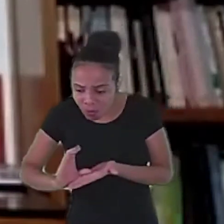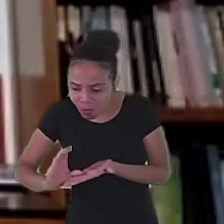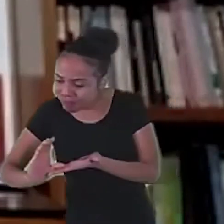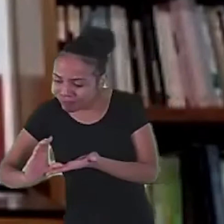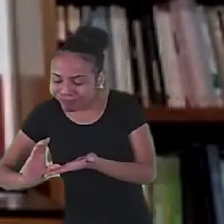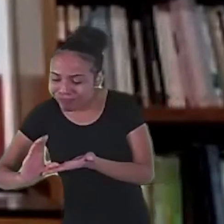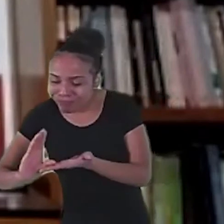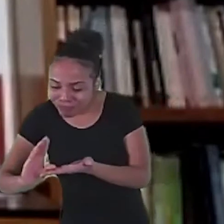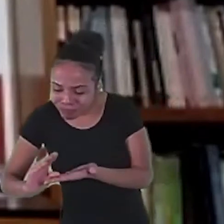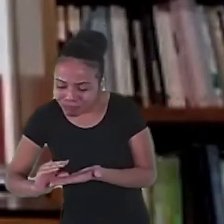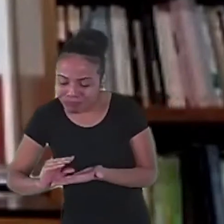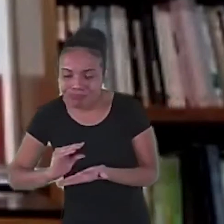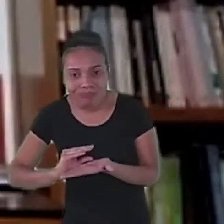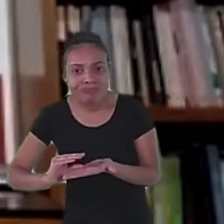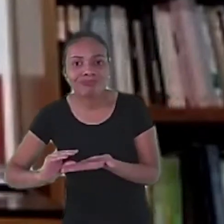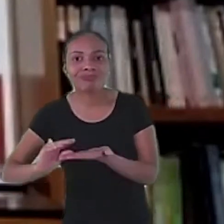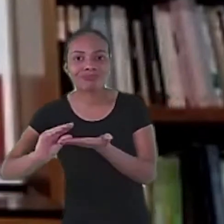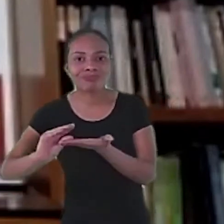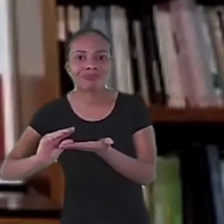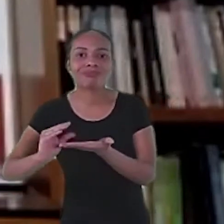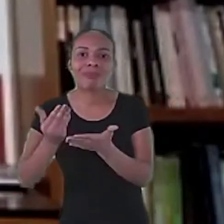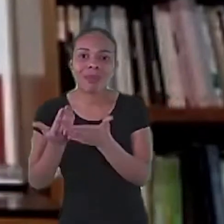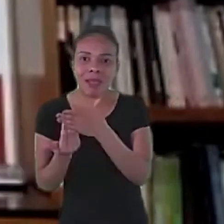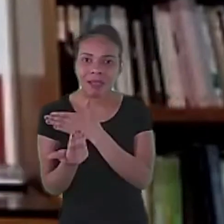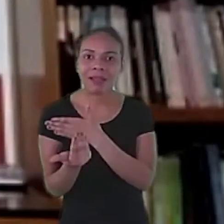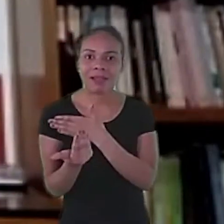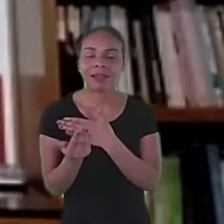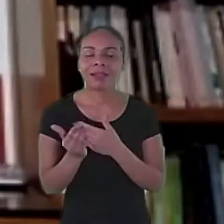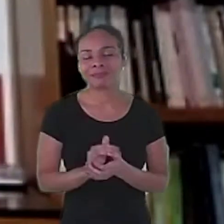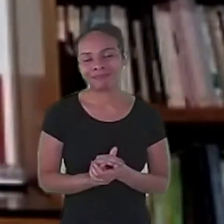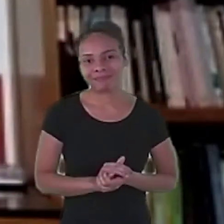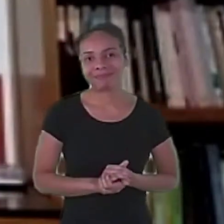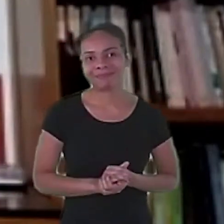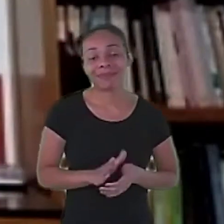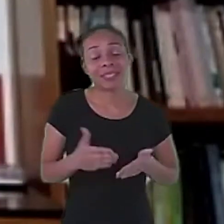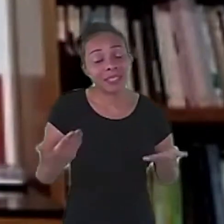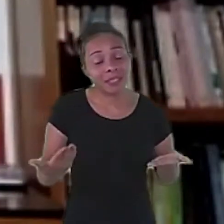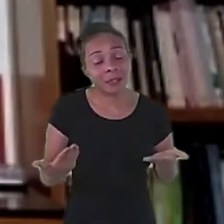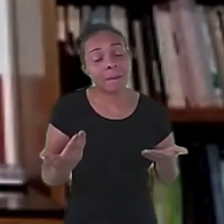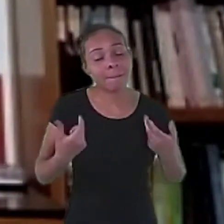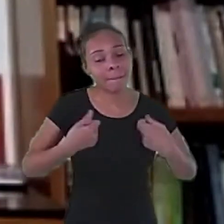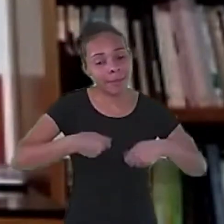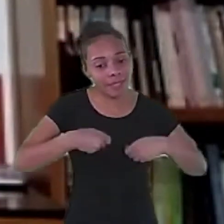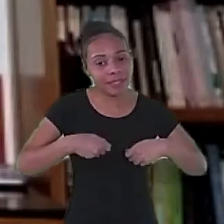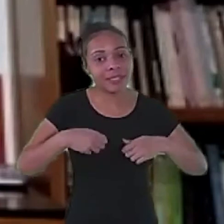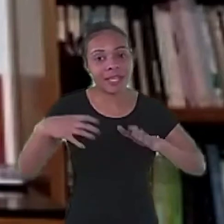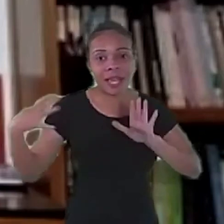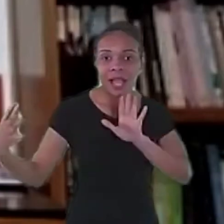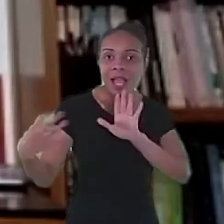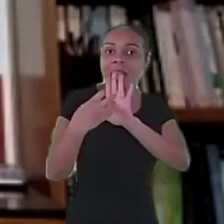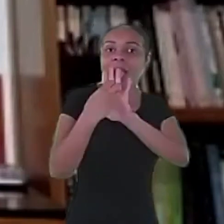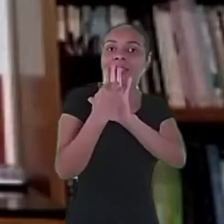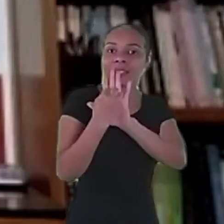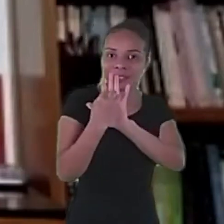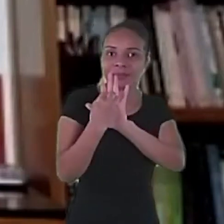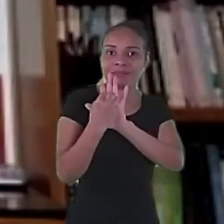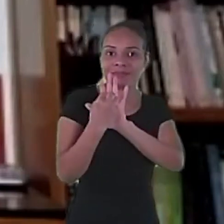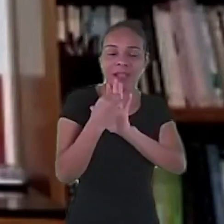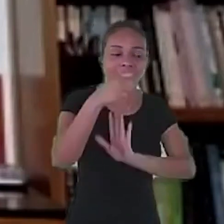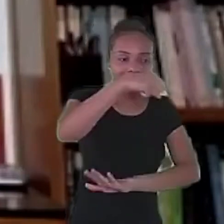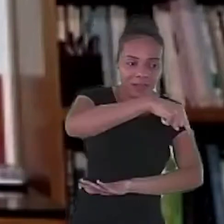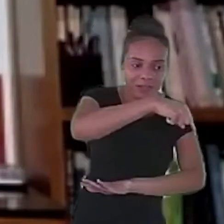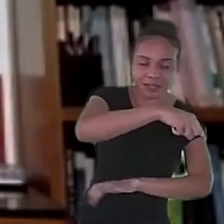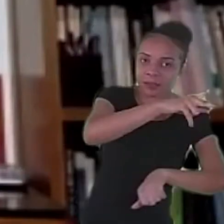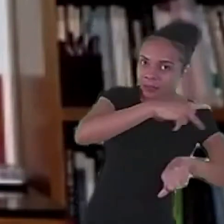tipo. Então, é algo que precisa ser revisto. Na China,